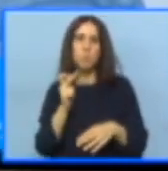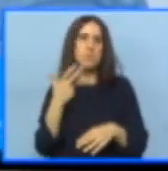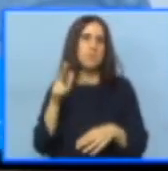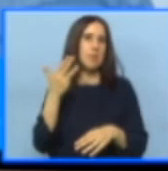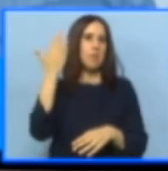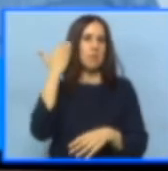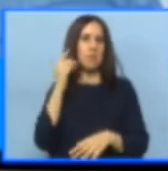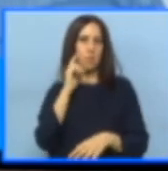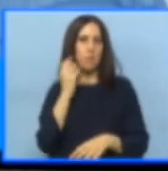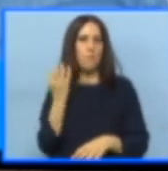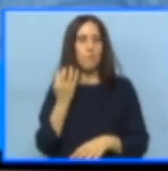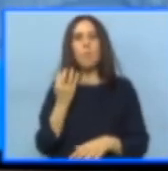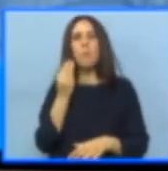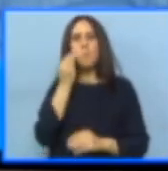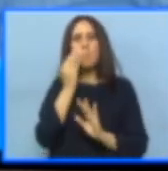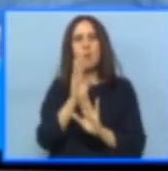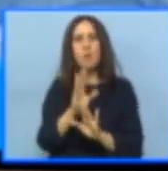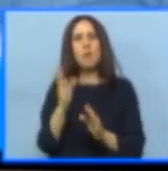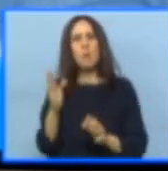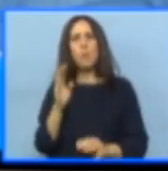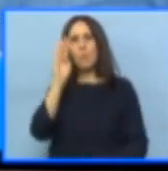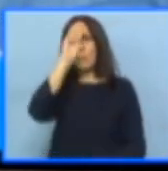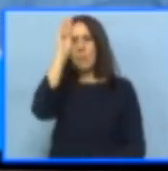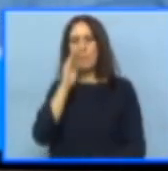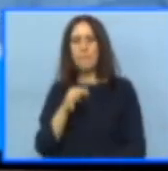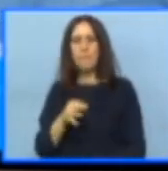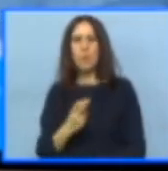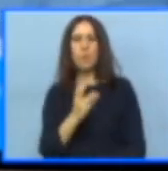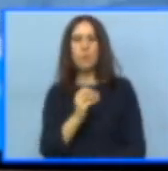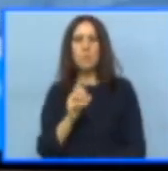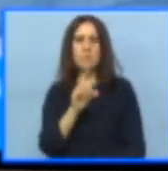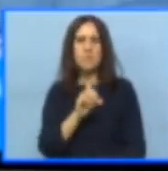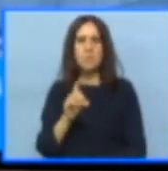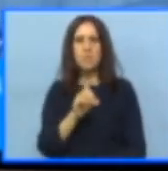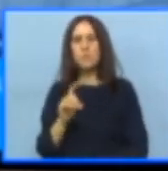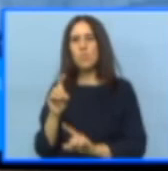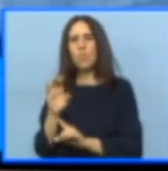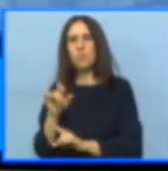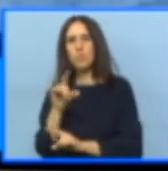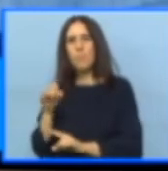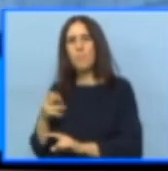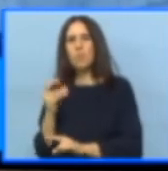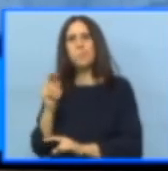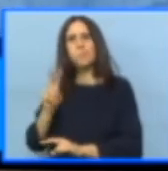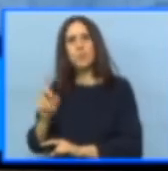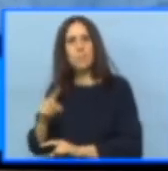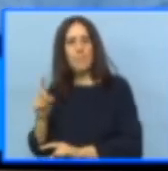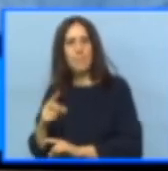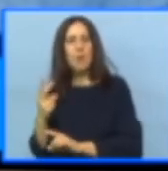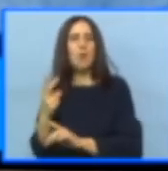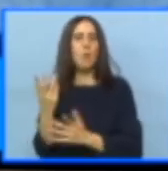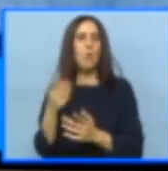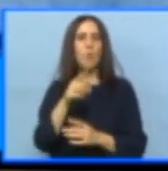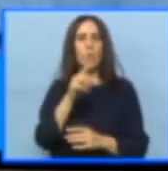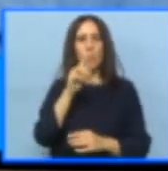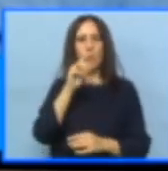mas ao mesmo tempo, se nós olharmos para aquilo que são as visitas do Papa Paulo VI, ou que foram as visitas do Papa João Paulo II por 3 ocasiões, a própria visita do Papa Bento XVI